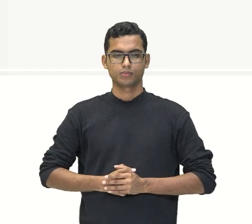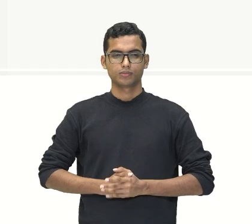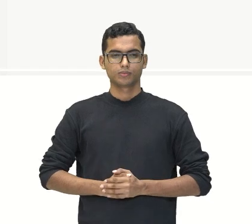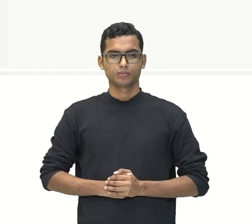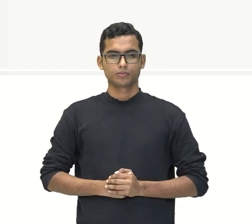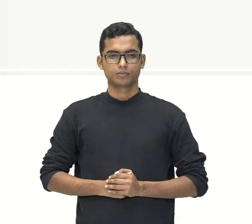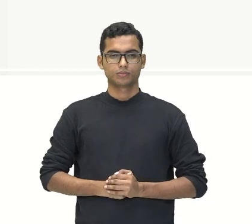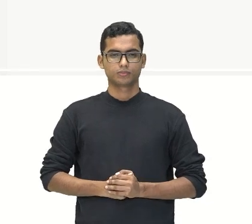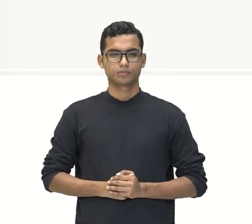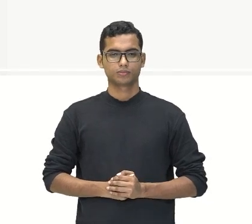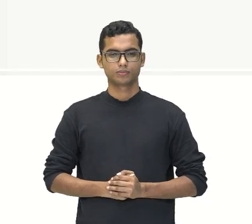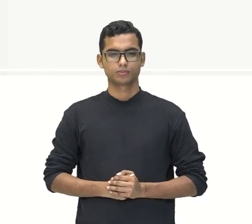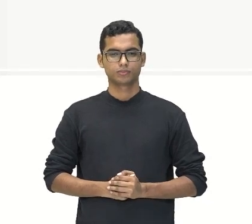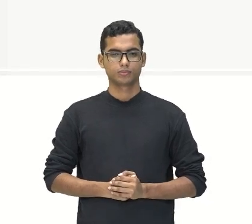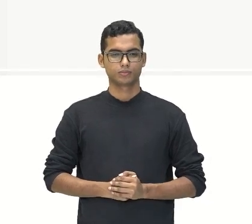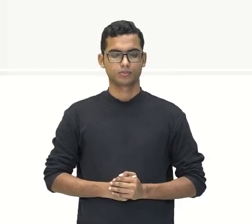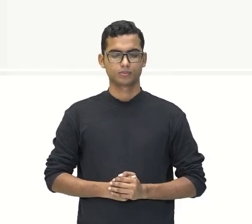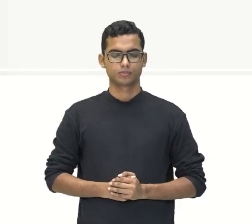nitroso.